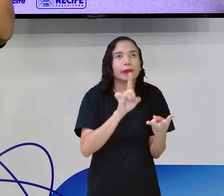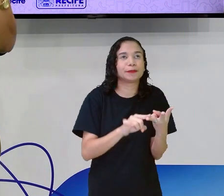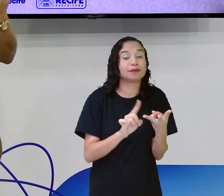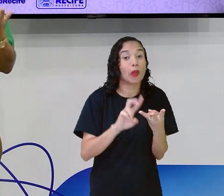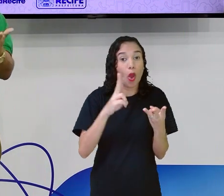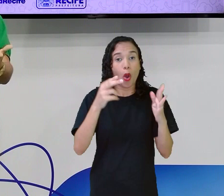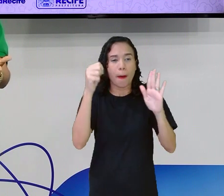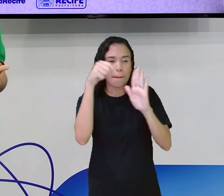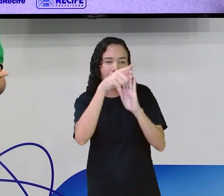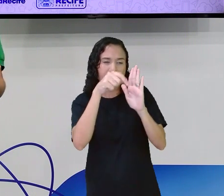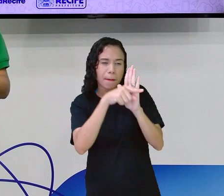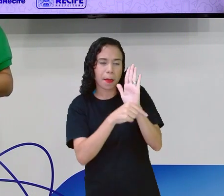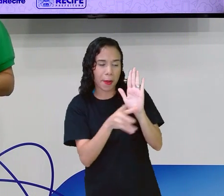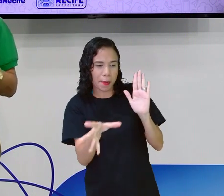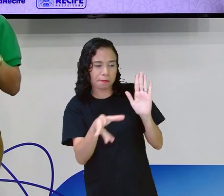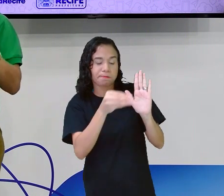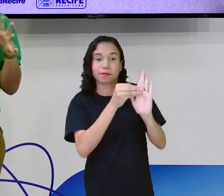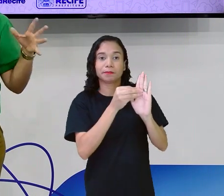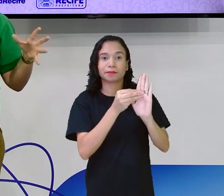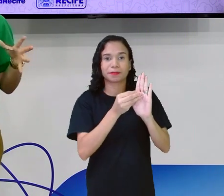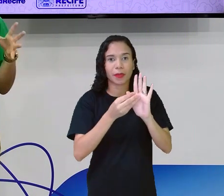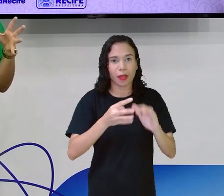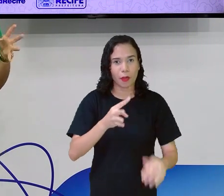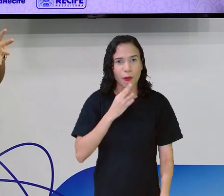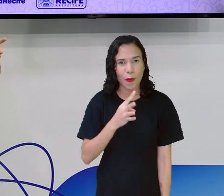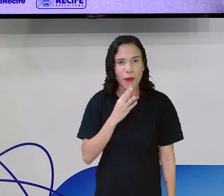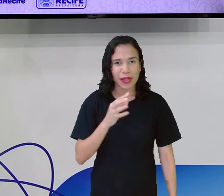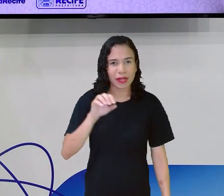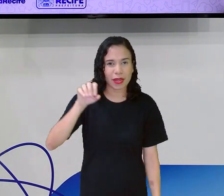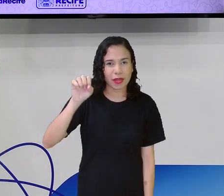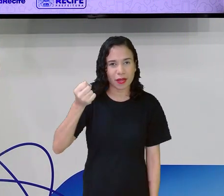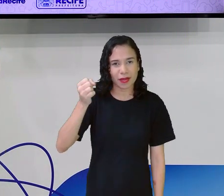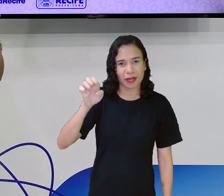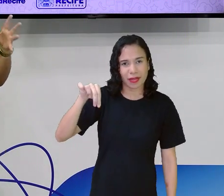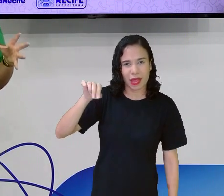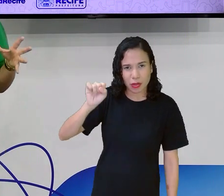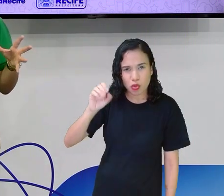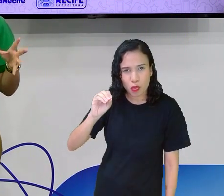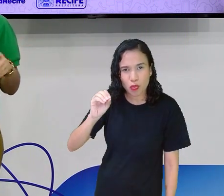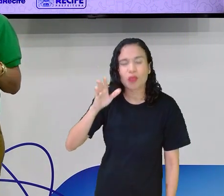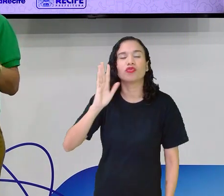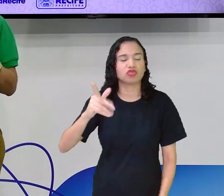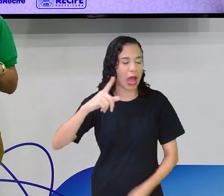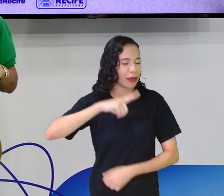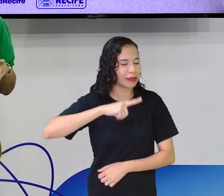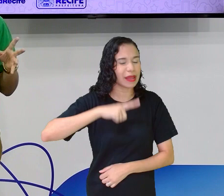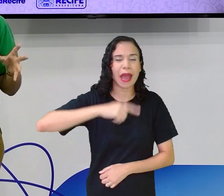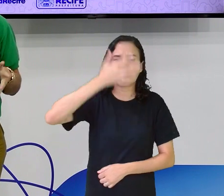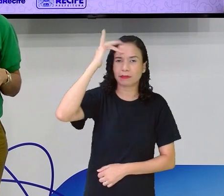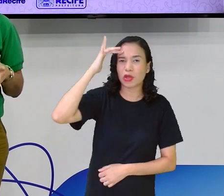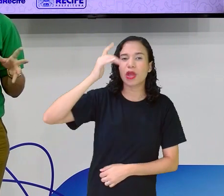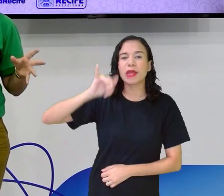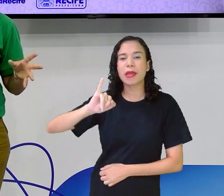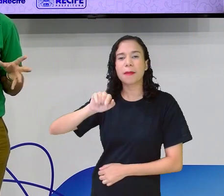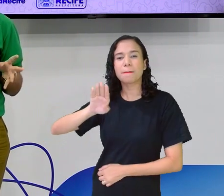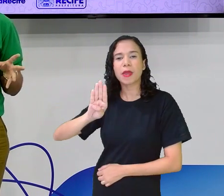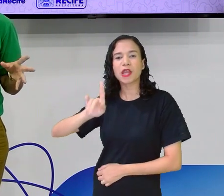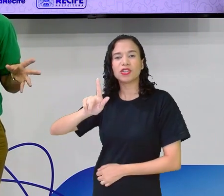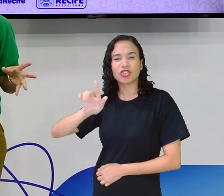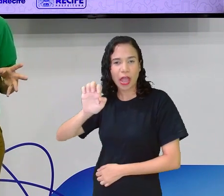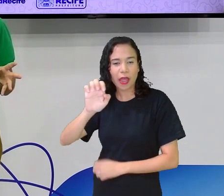de questionários. Vocês já ouviram falar no censo? Já receberam os agentes do IBGE na